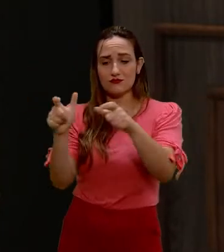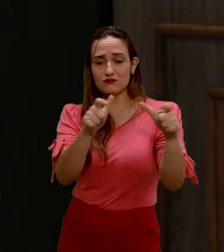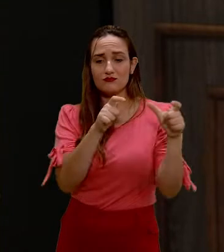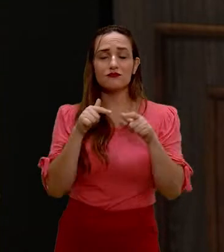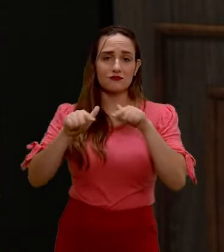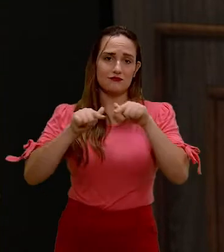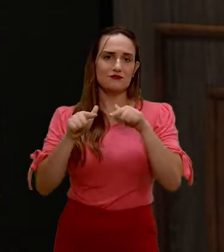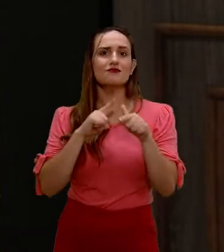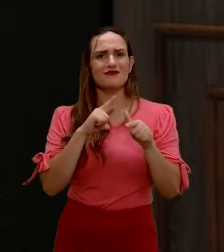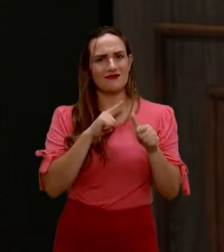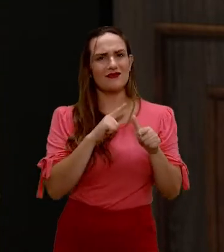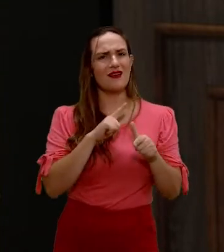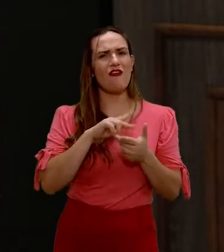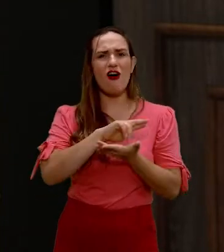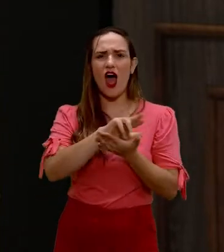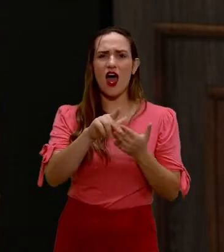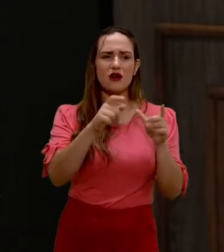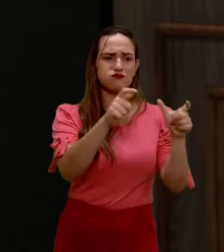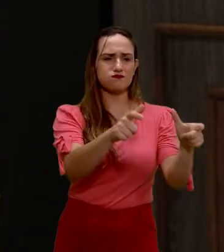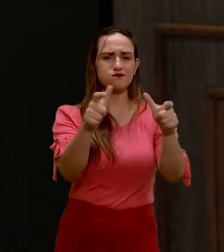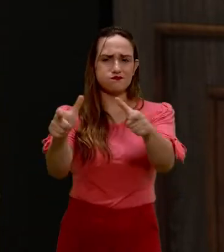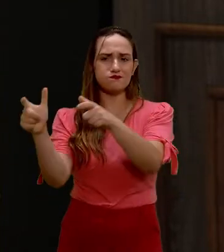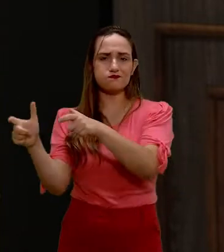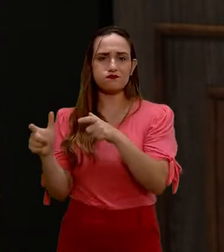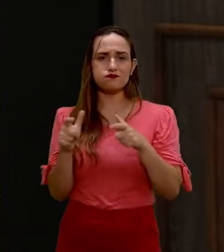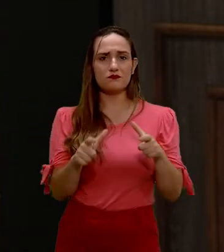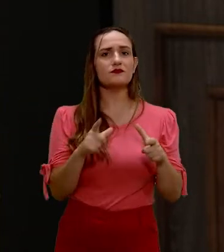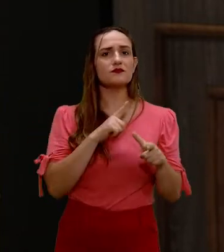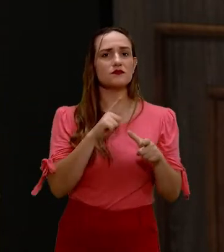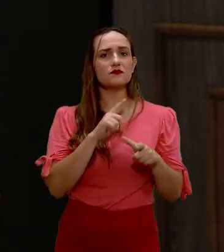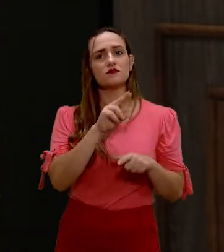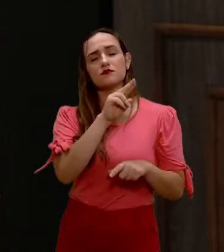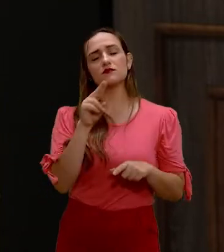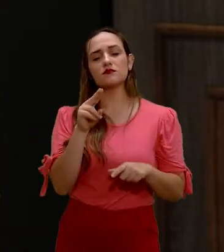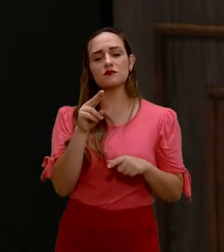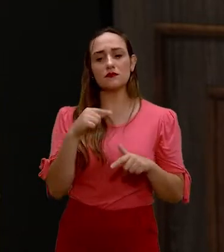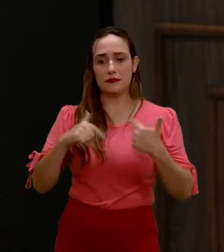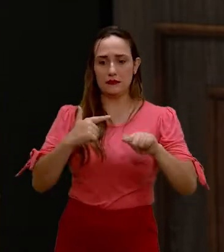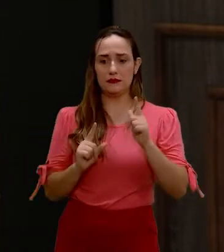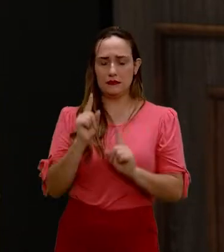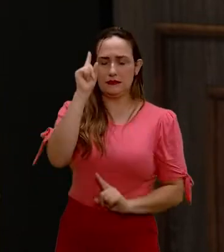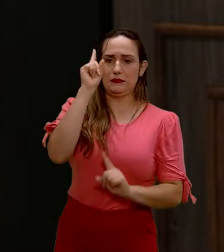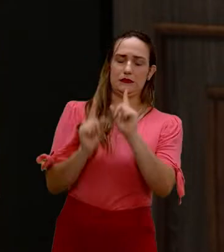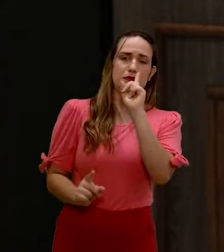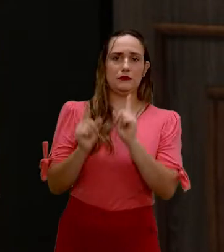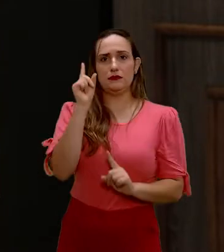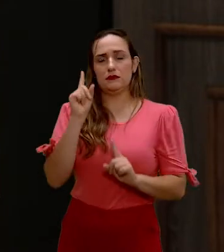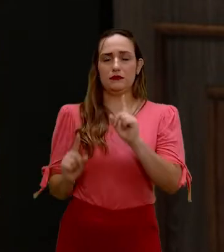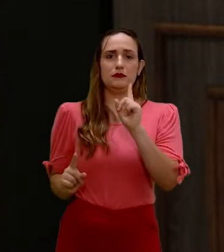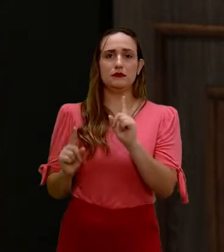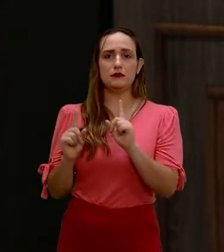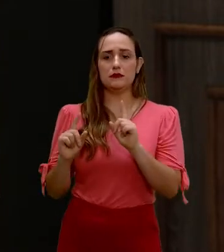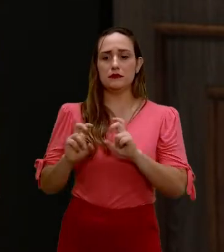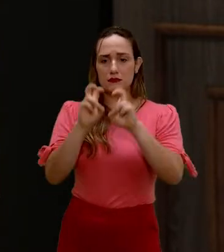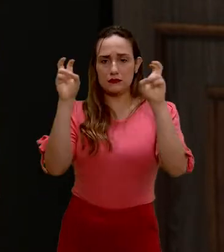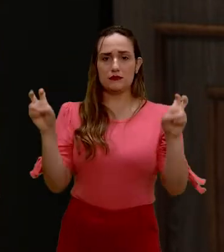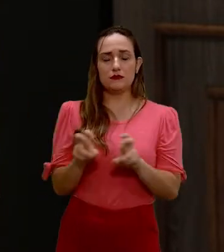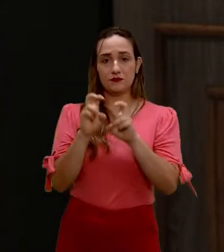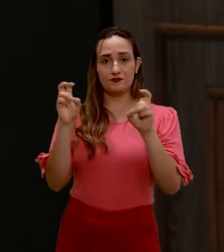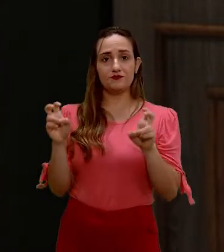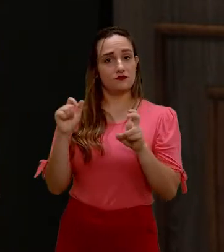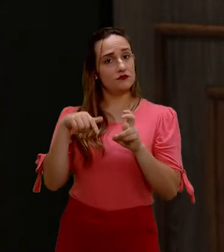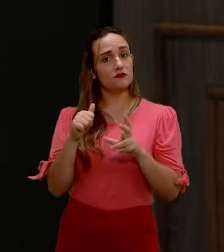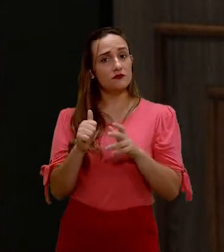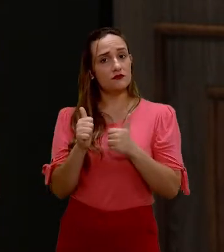disso, a CPE trabalha muito com a produção em lote, né? O sistema de automação judiciária